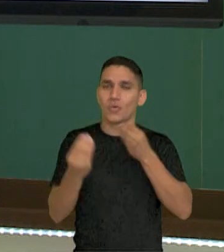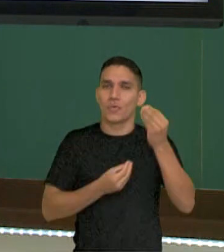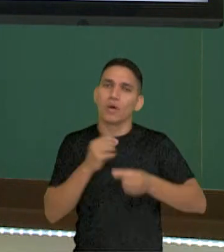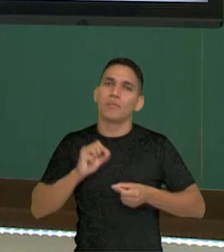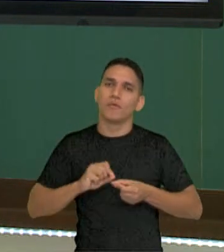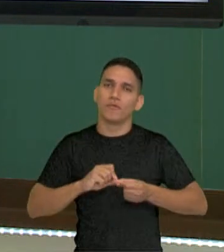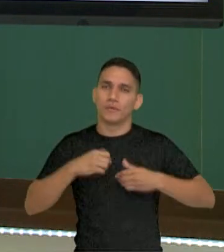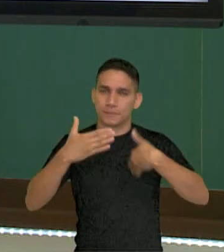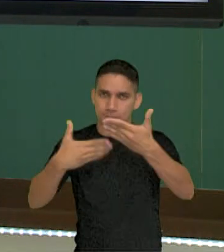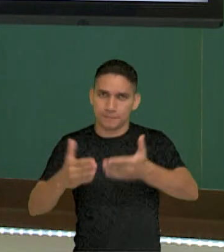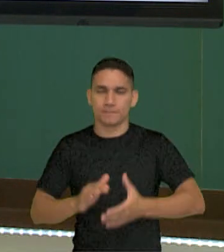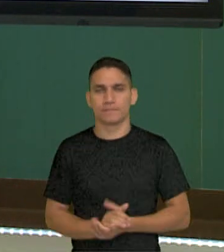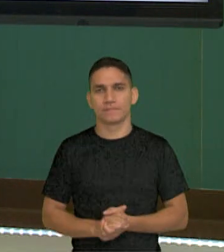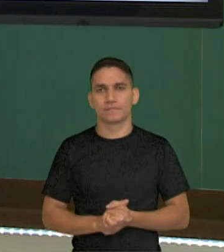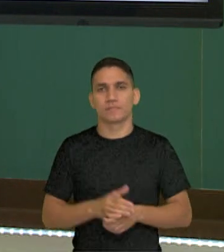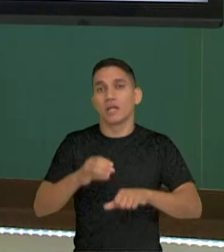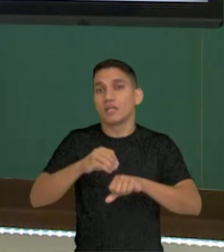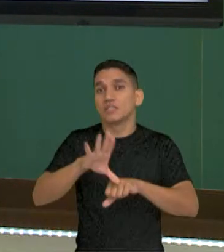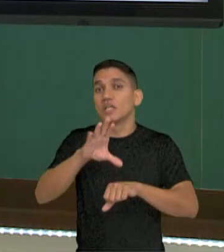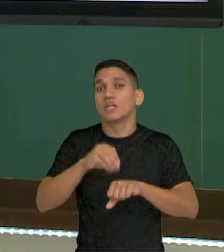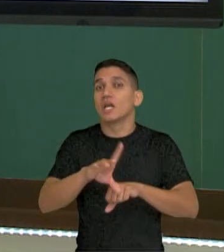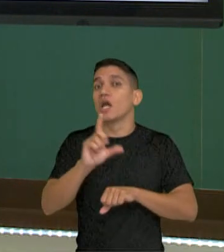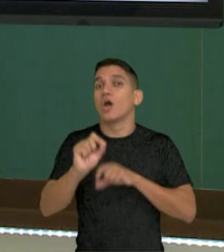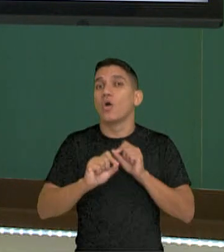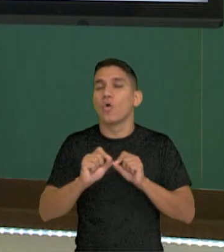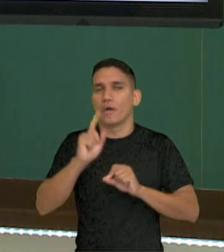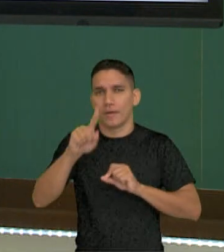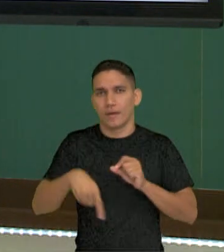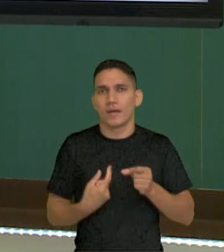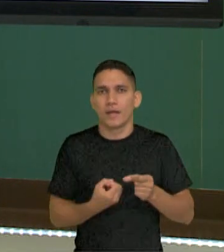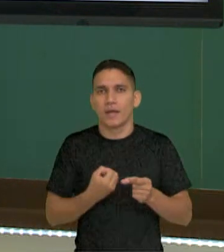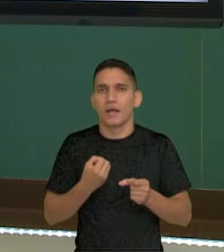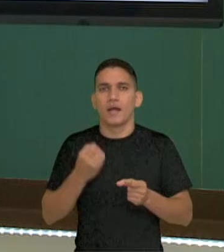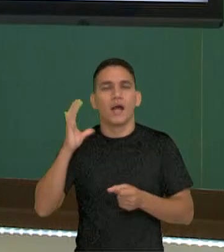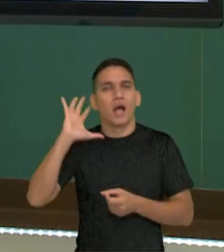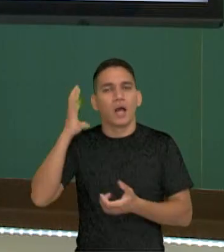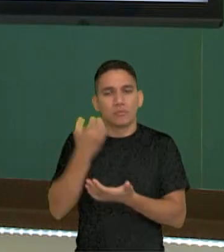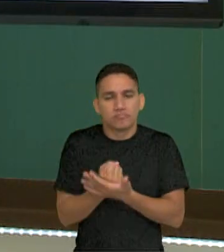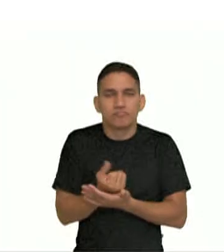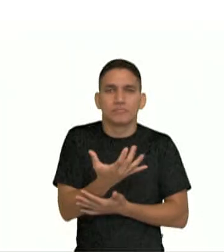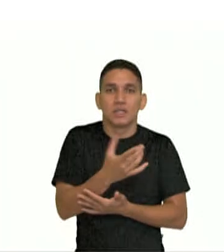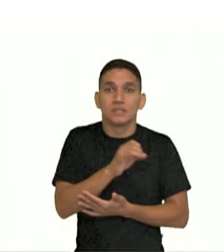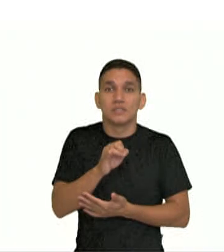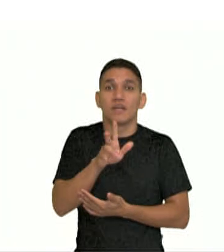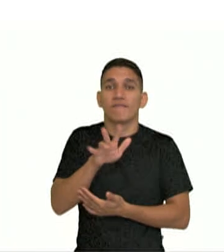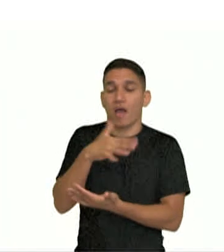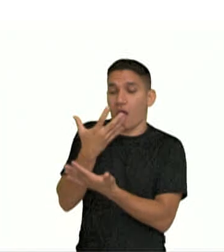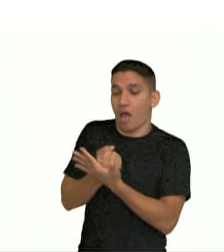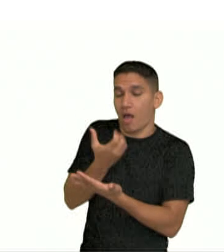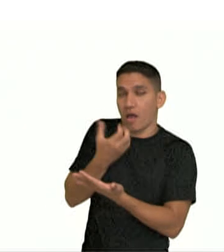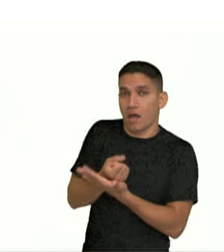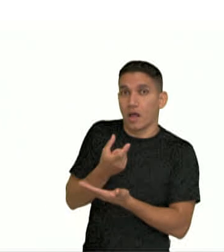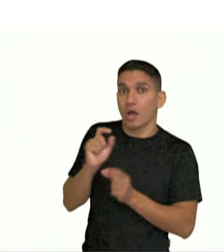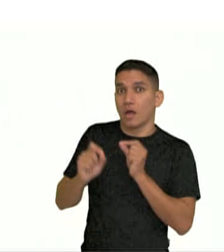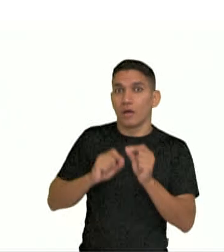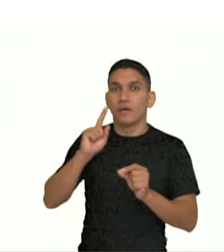esta questão. Dicas para a locução em caso de gravação.